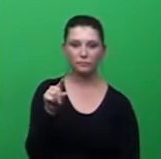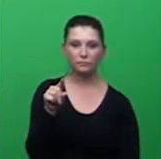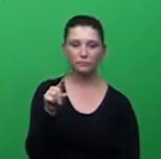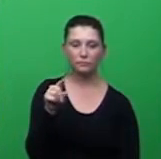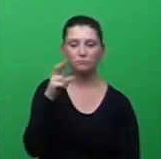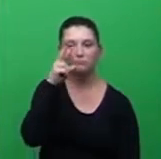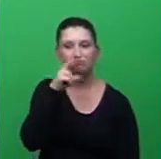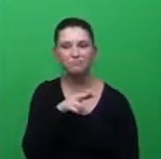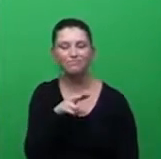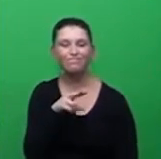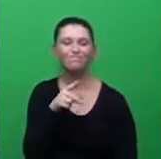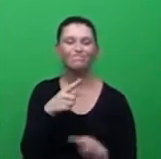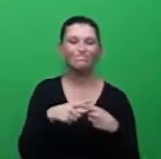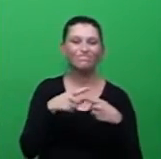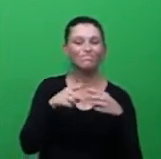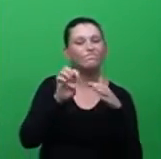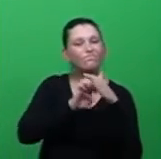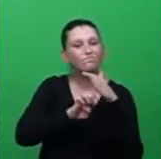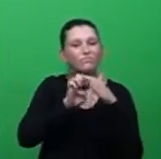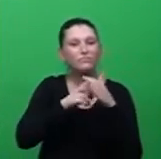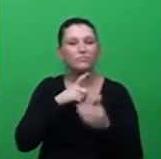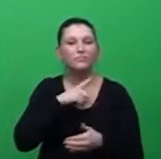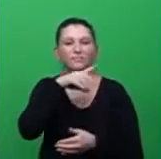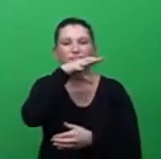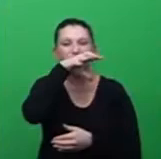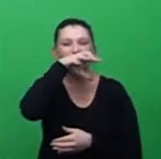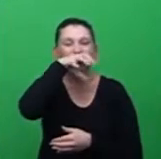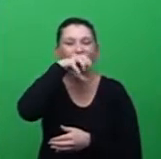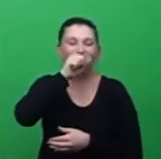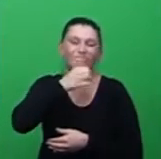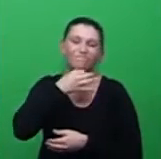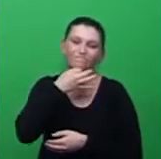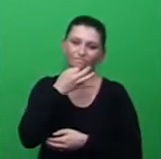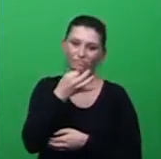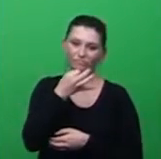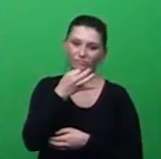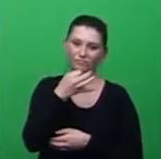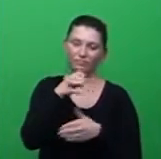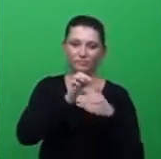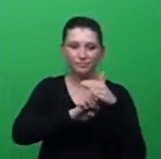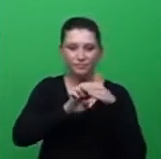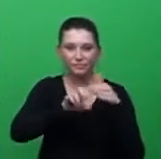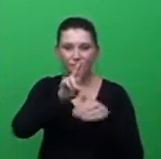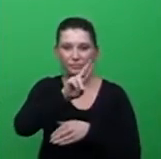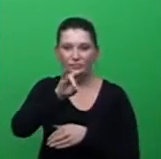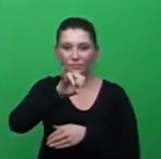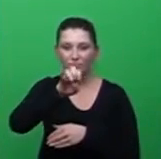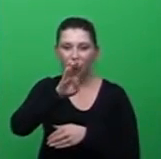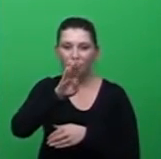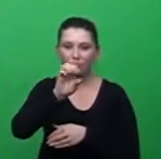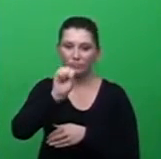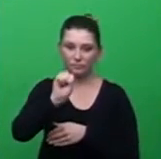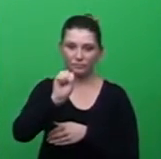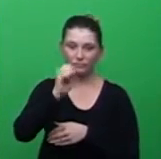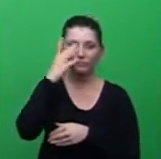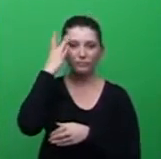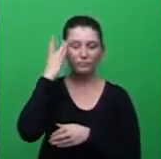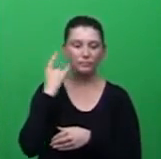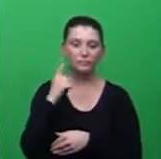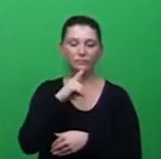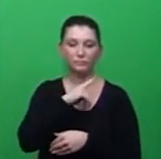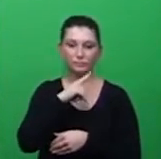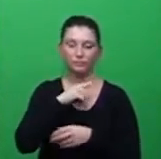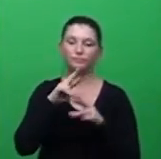mau cheiro da JBS. Então, todos os vereadores estão convidados para amanhã, às 14 horas, com o promotor